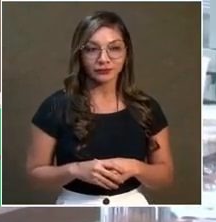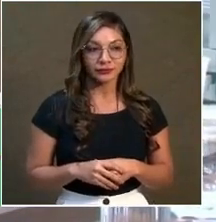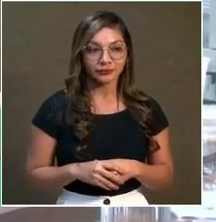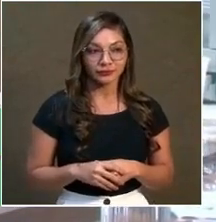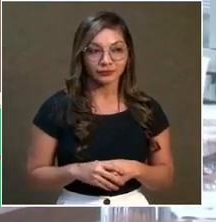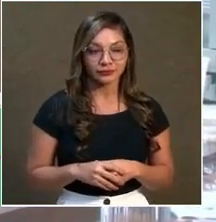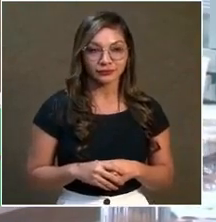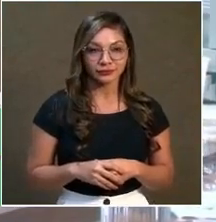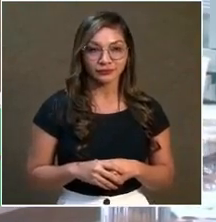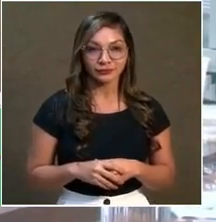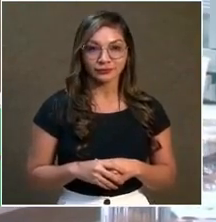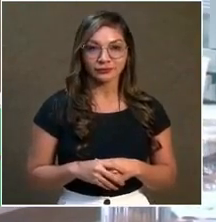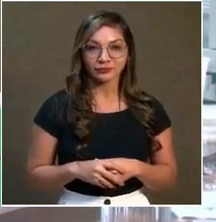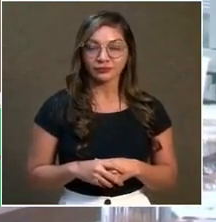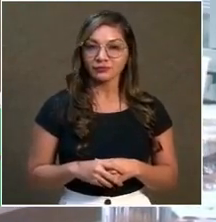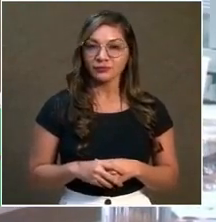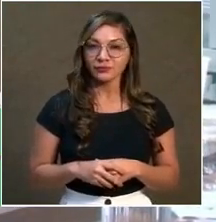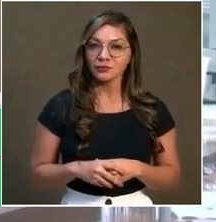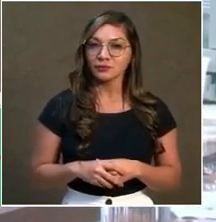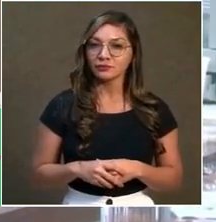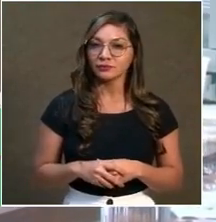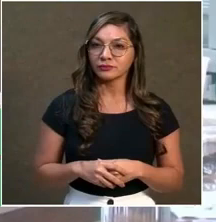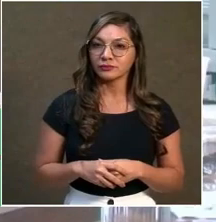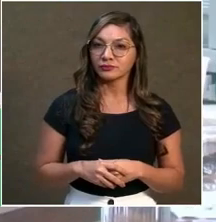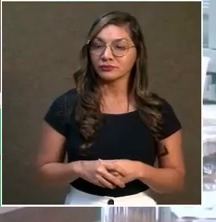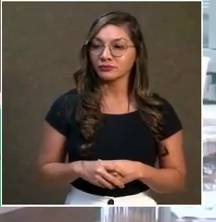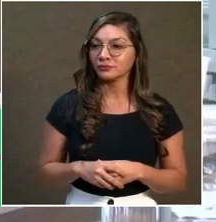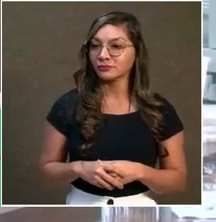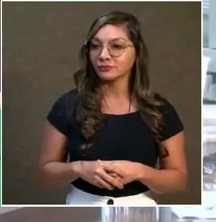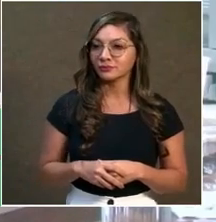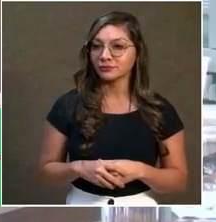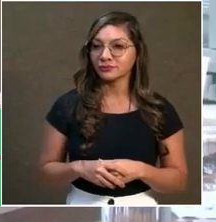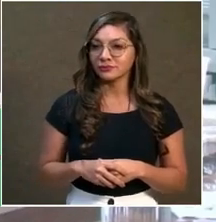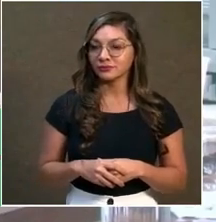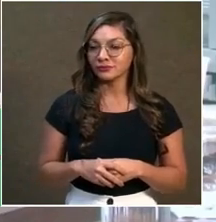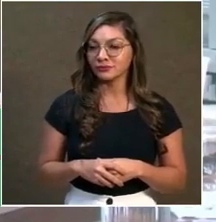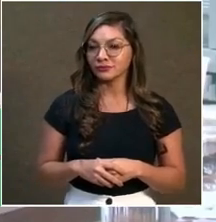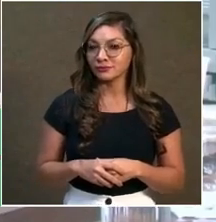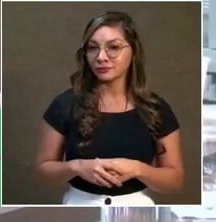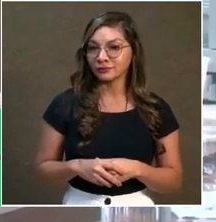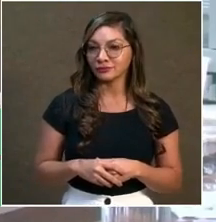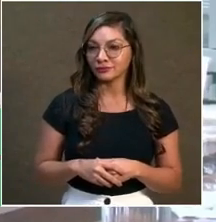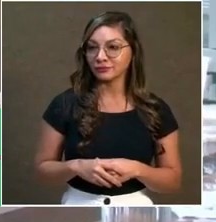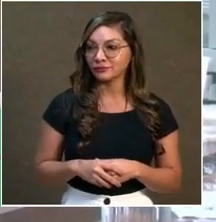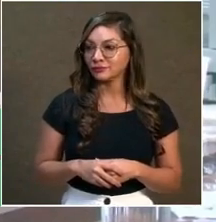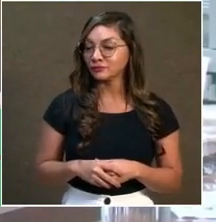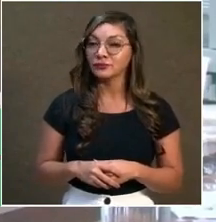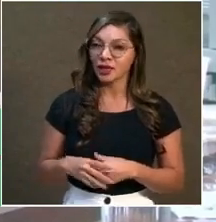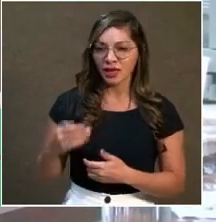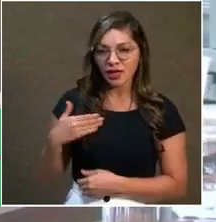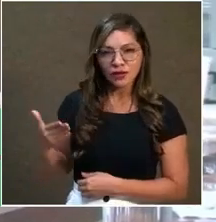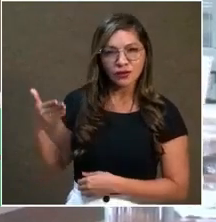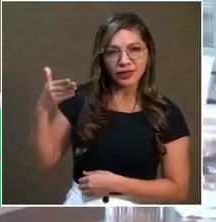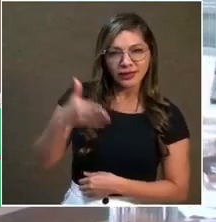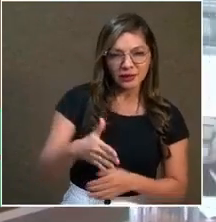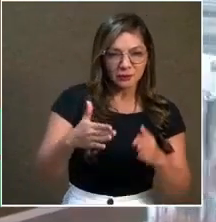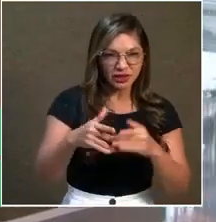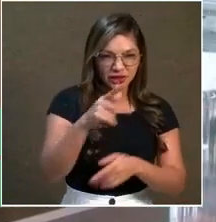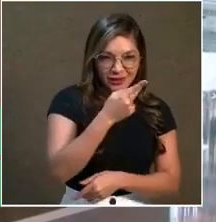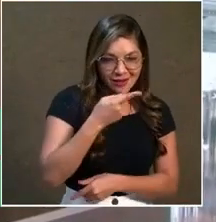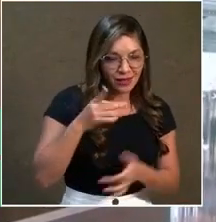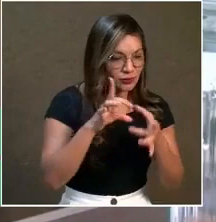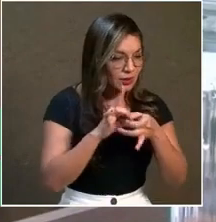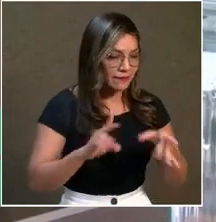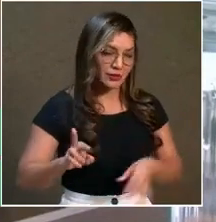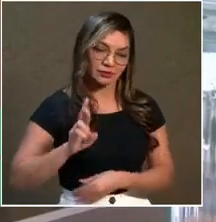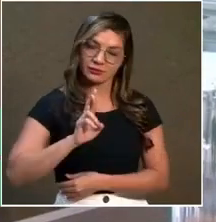Como eu disse, excelências, eu não vim aqui falar... Aí, pode deixar aí primeiro. Eu não vim aqui pedir absolvição. Não